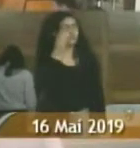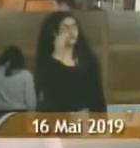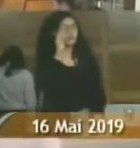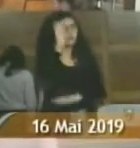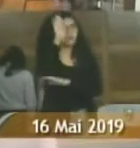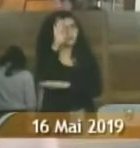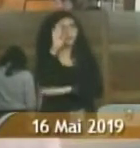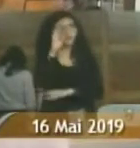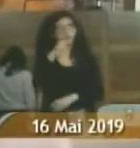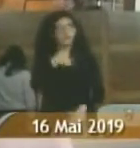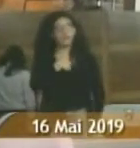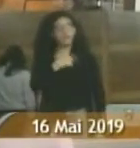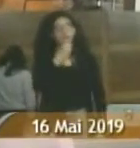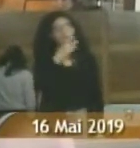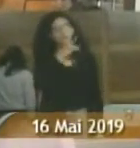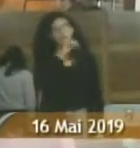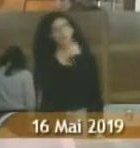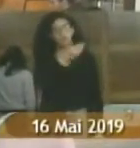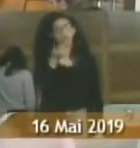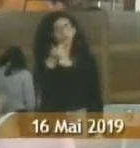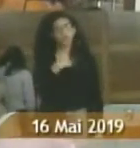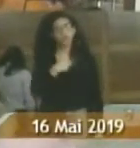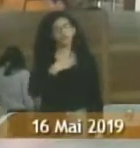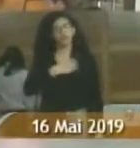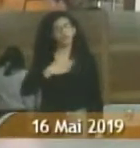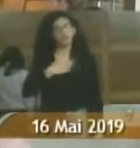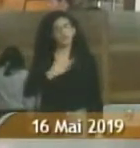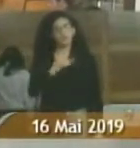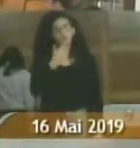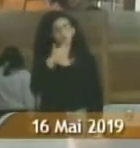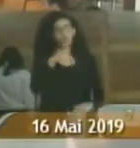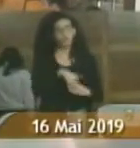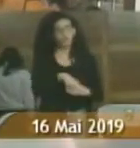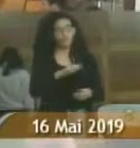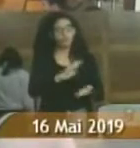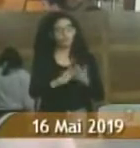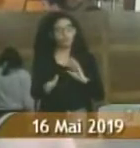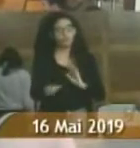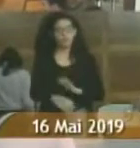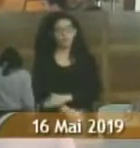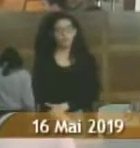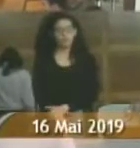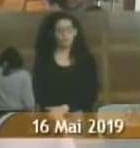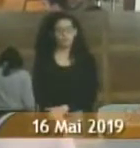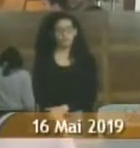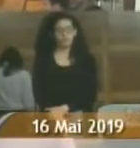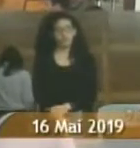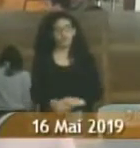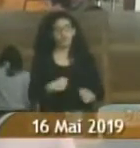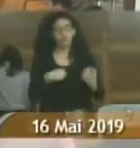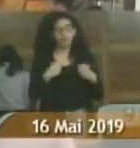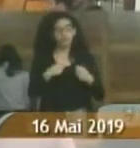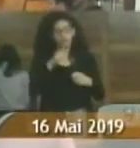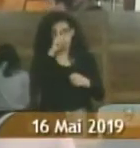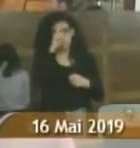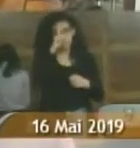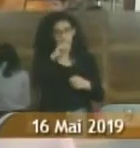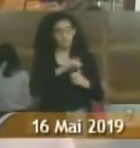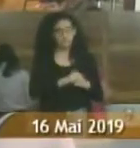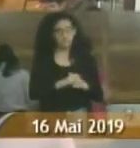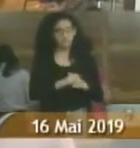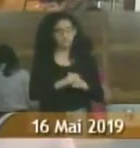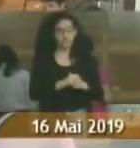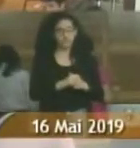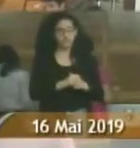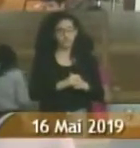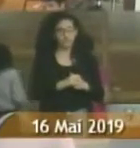Senhor presidente, bom dia a todos. Gostaria de colocar em votação a minha saída. Vou ao hospital lá, que falar